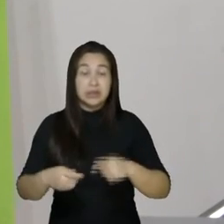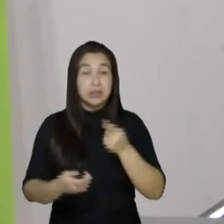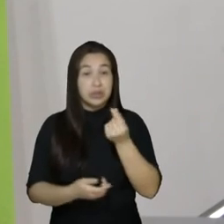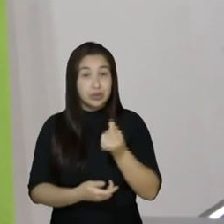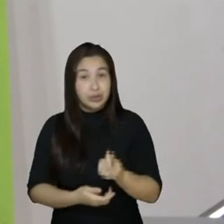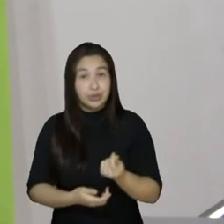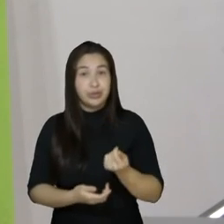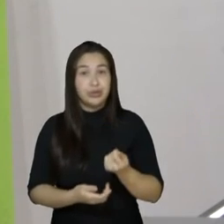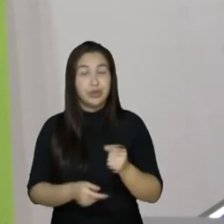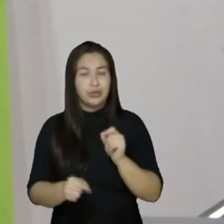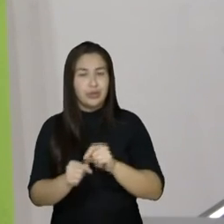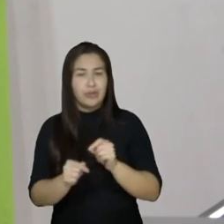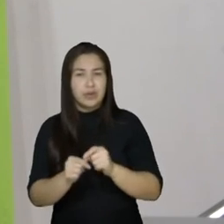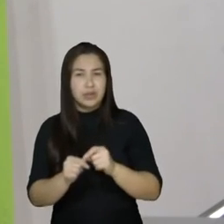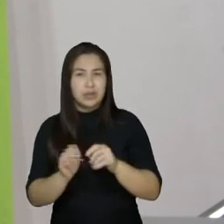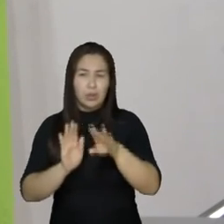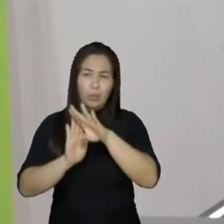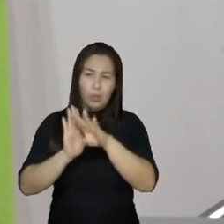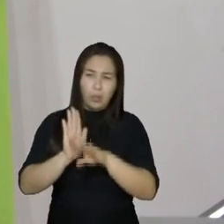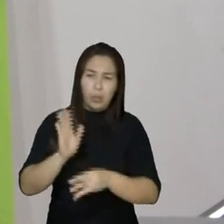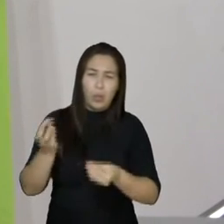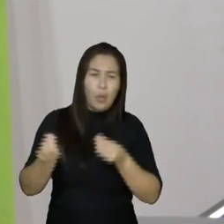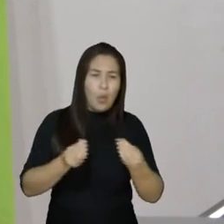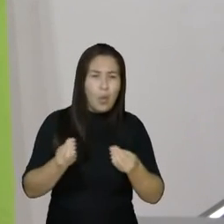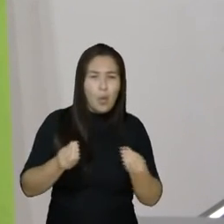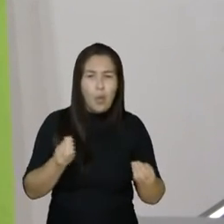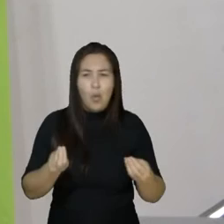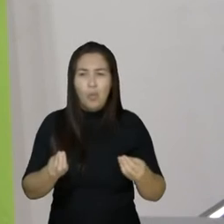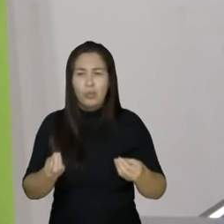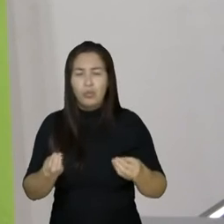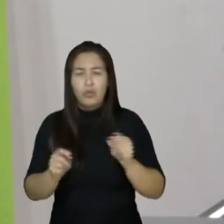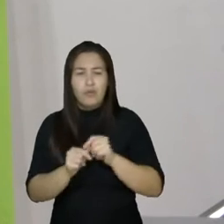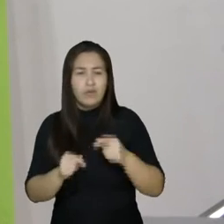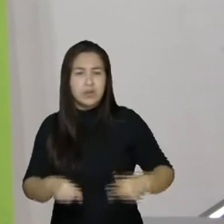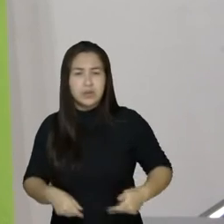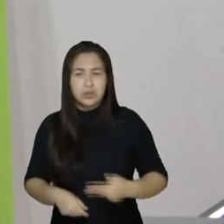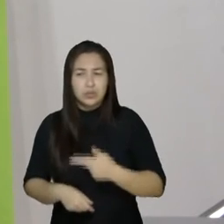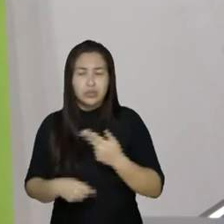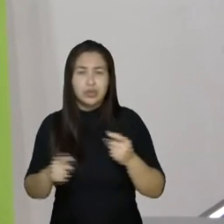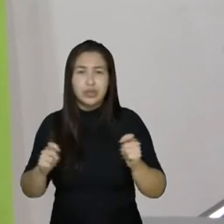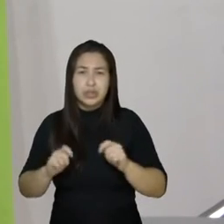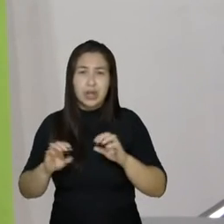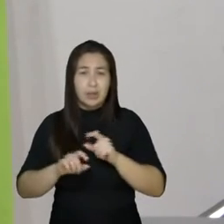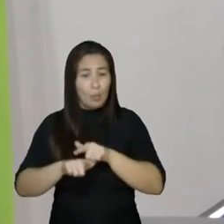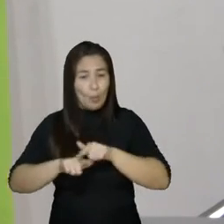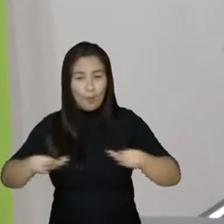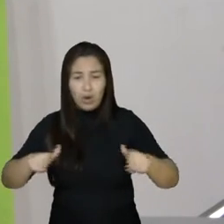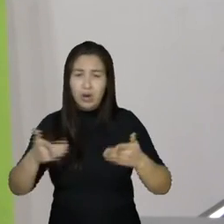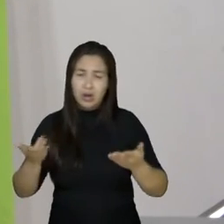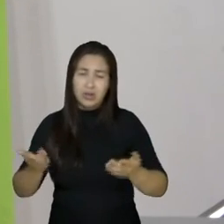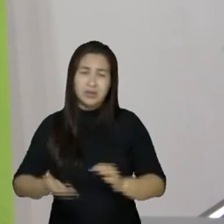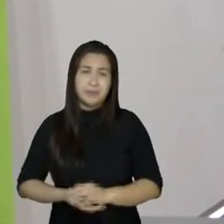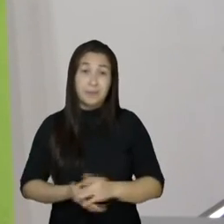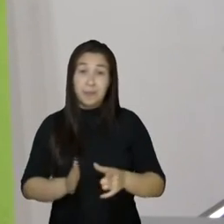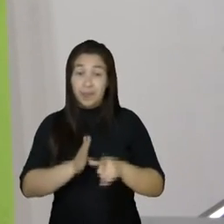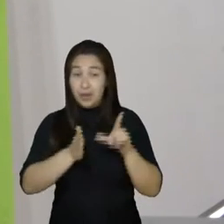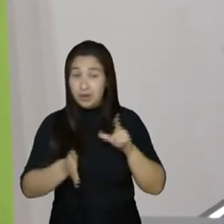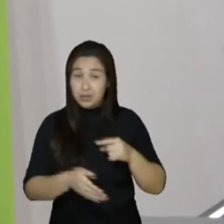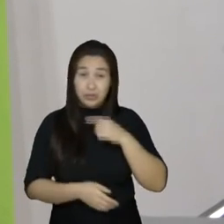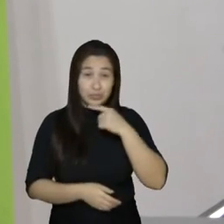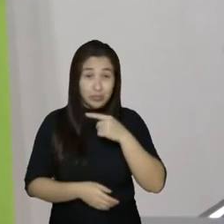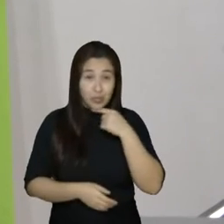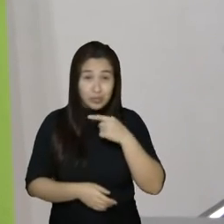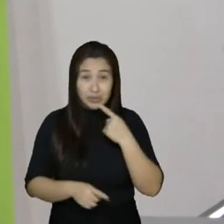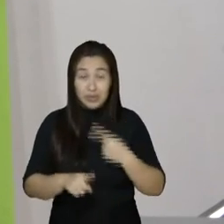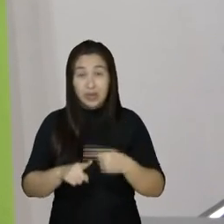uma programação de cirurgias e zerar essa fila. Antes, não dava para fazer, porque não